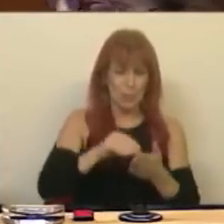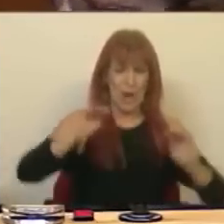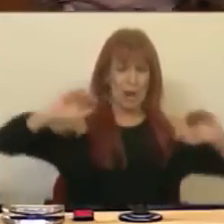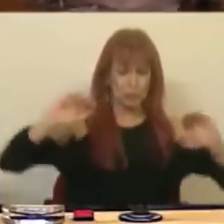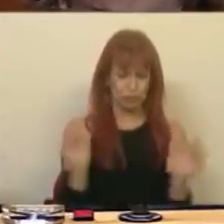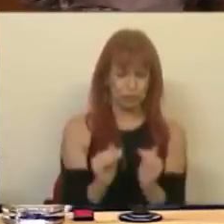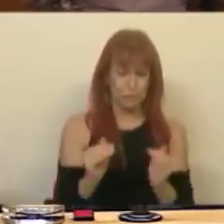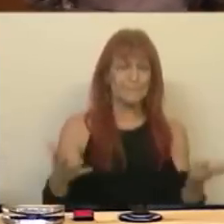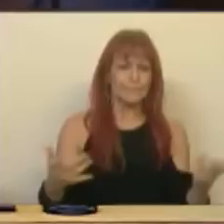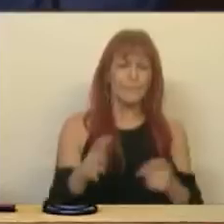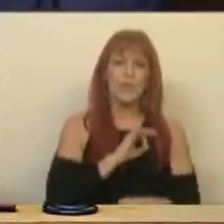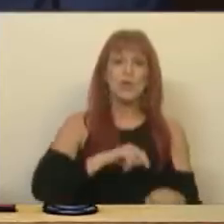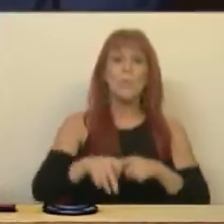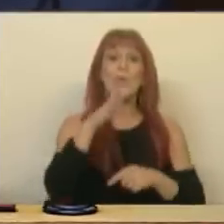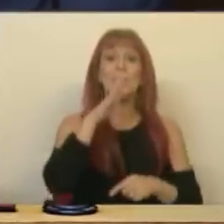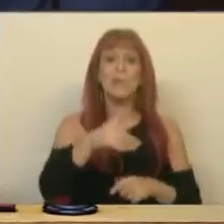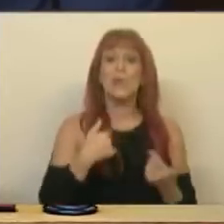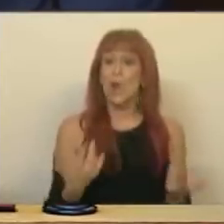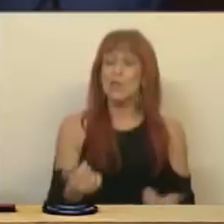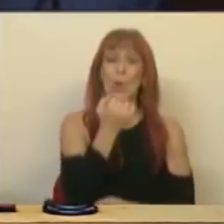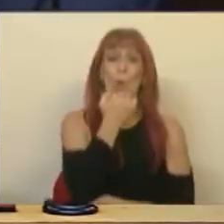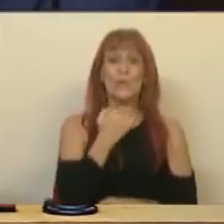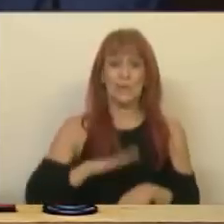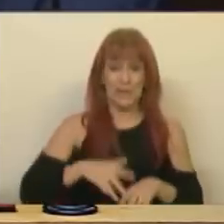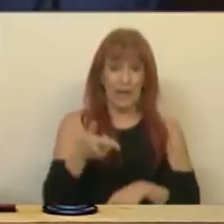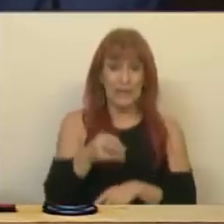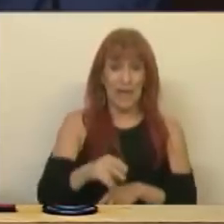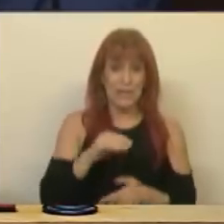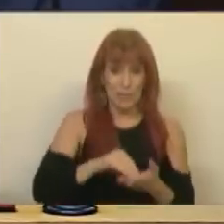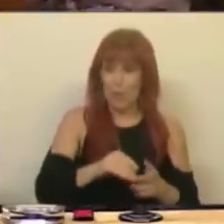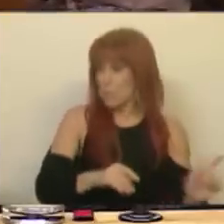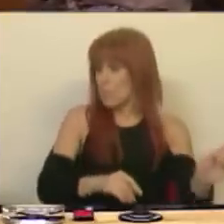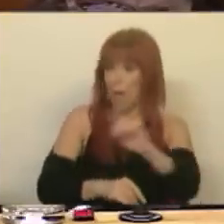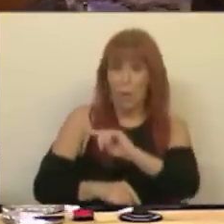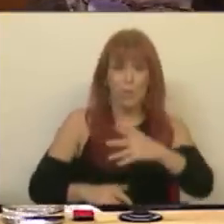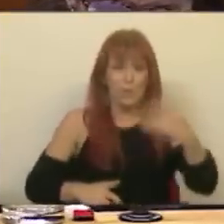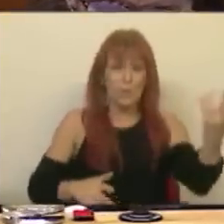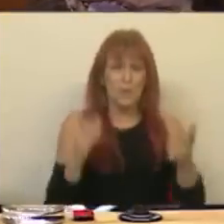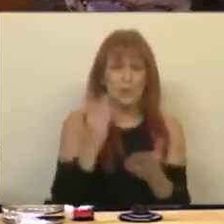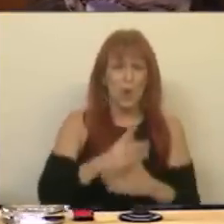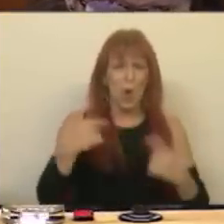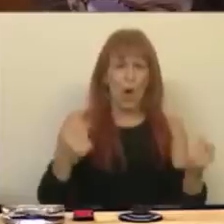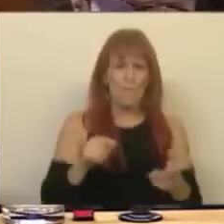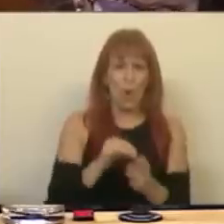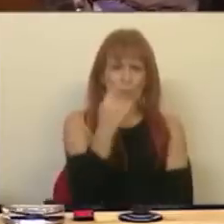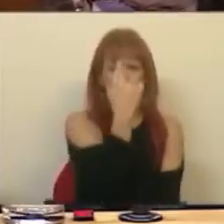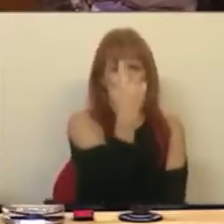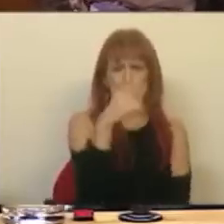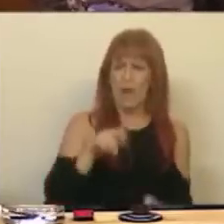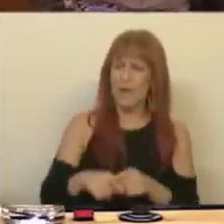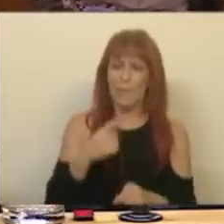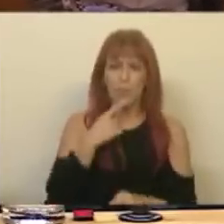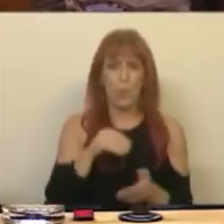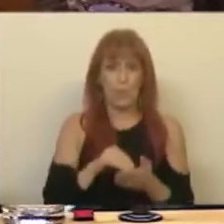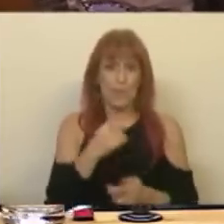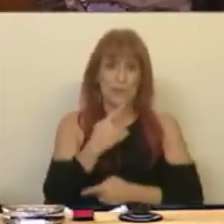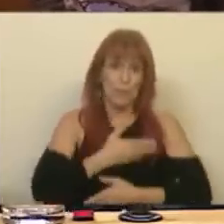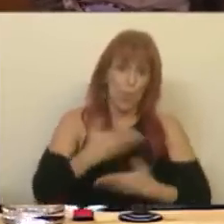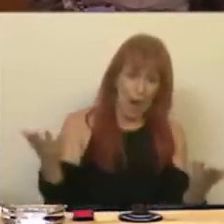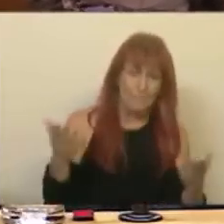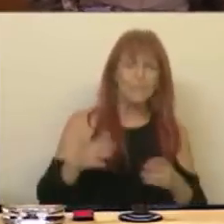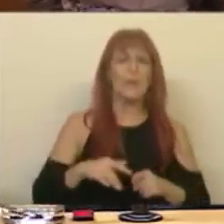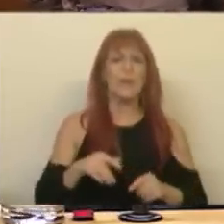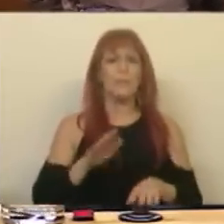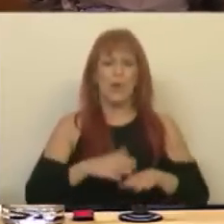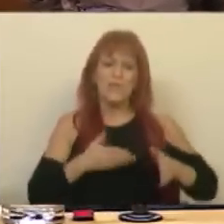reduza senhor Deputado estando satisfeito quando estás a pobreza Claro que não basta haver um pobre para ver uma imensa pobreza e